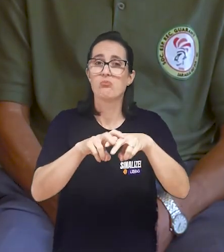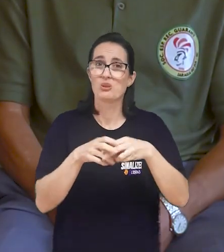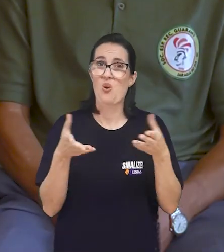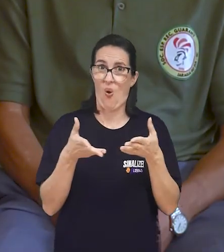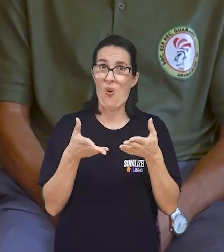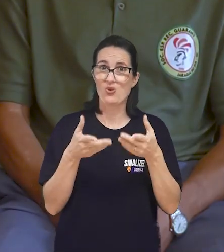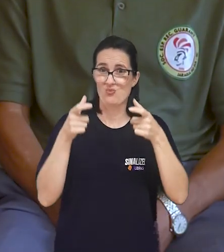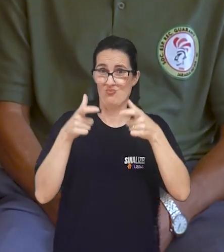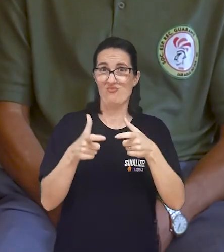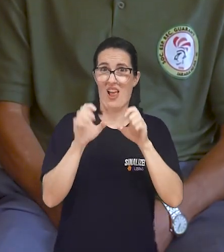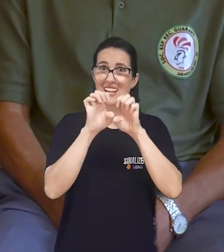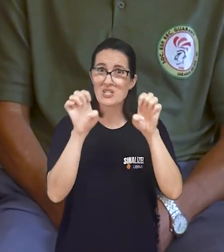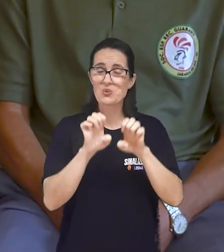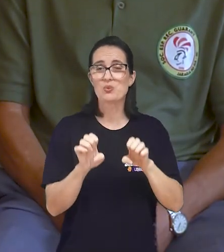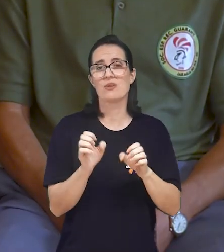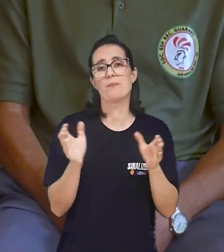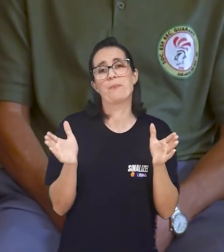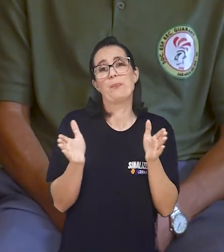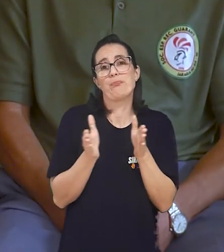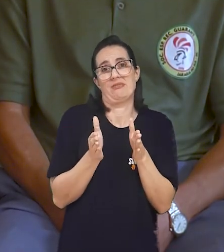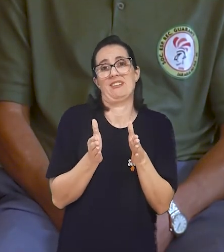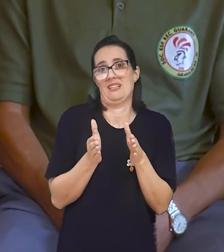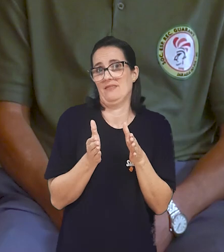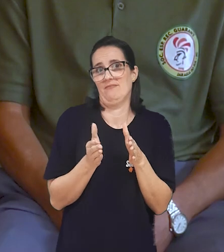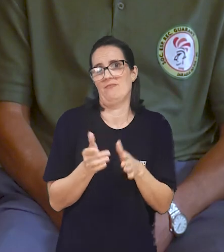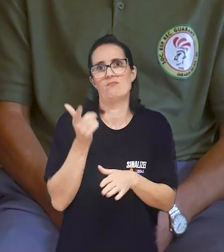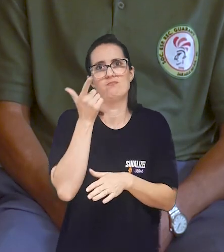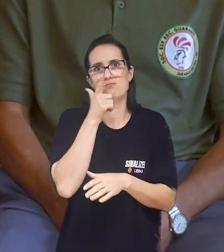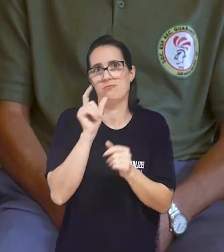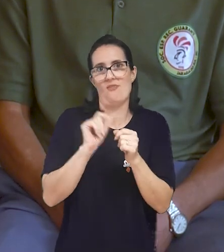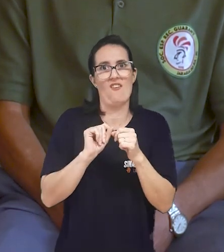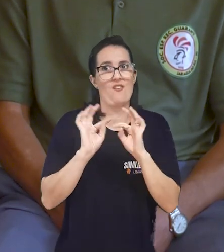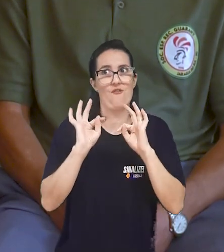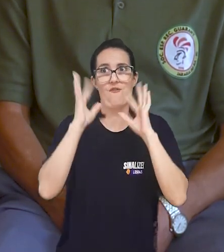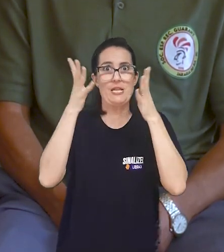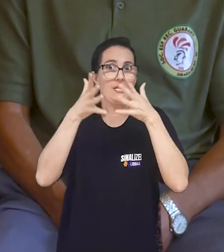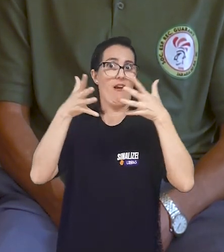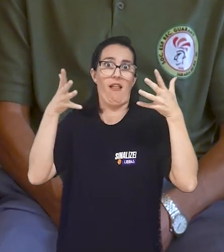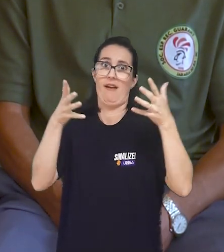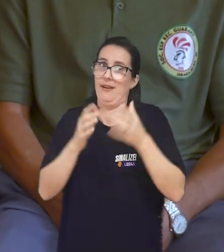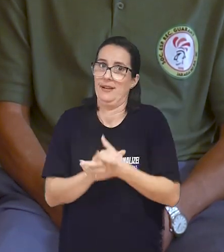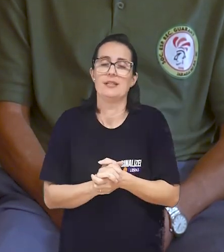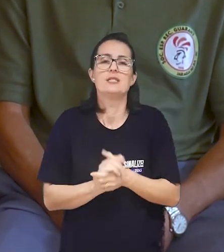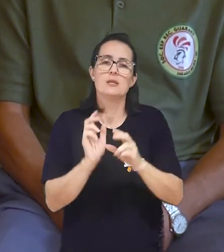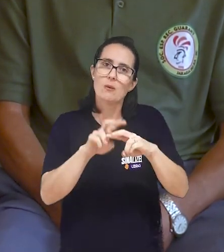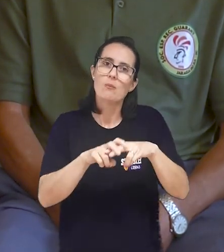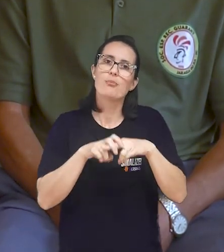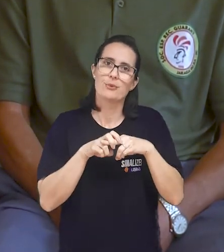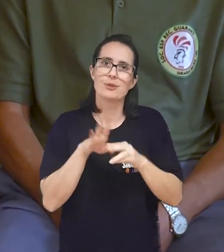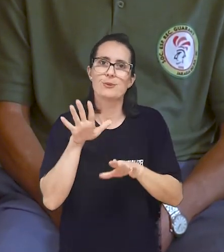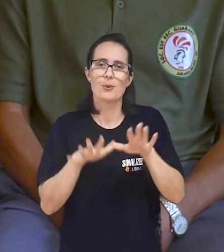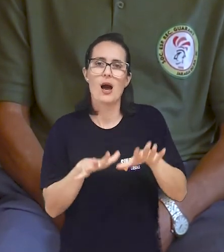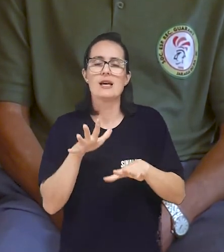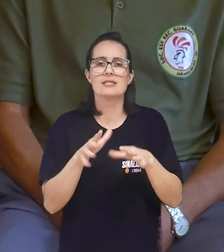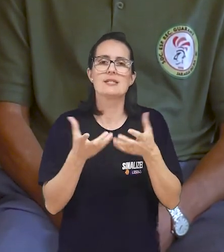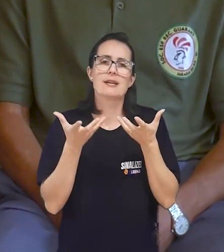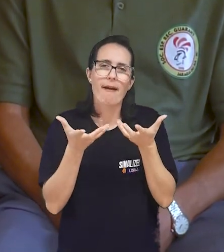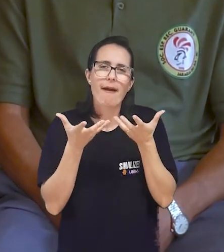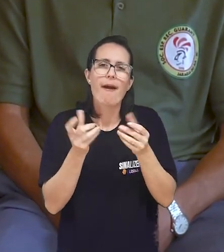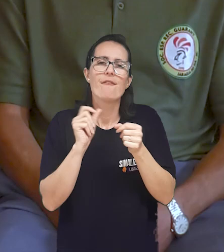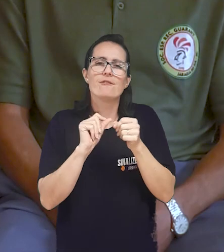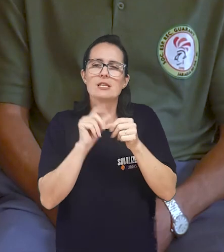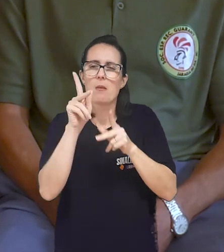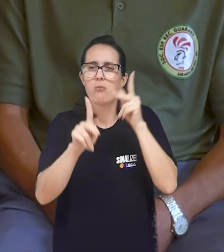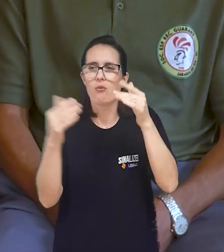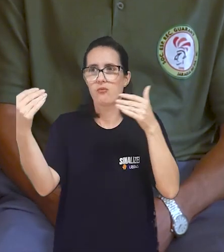nossa estrutura ela é pequena para atender uma festa até no porte da Sommerfest. Por conta disso, então muitas